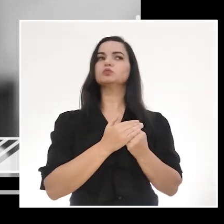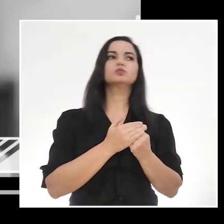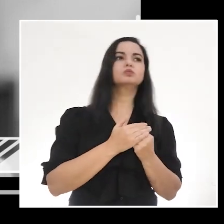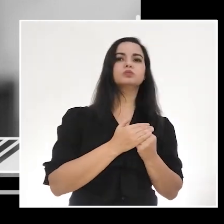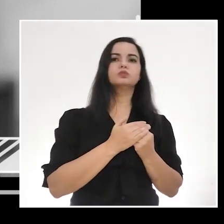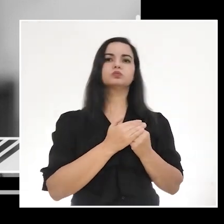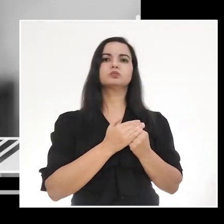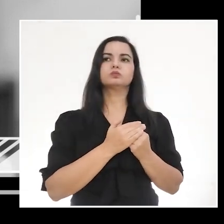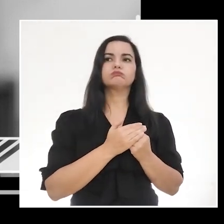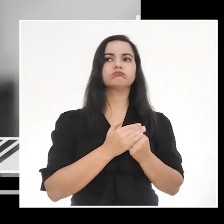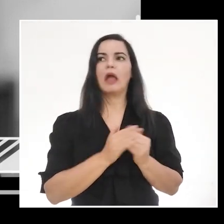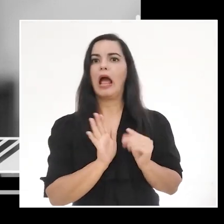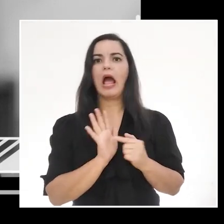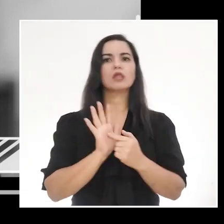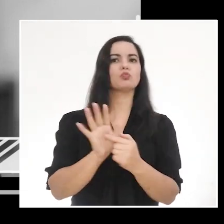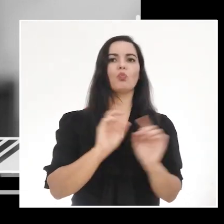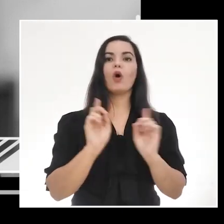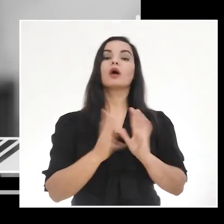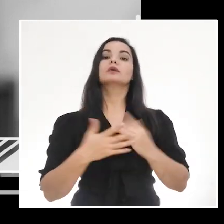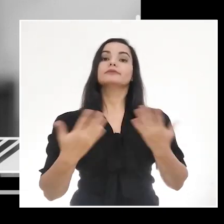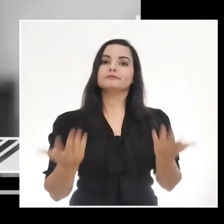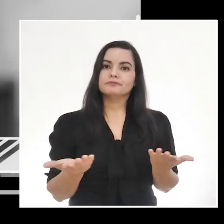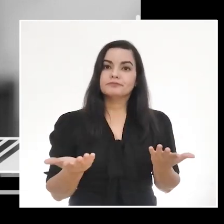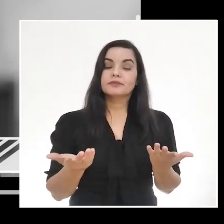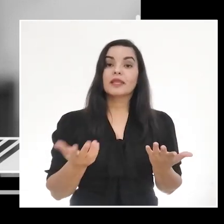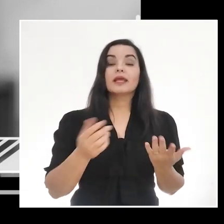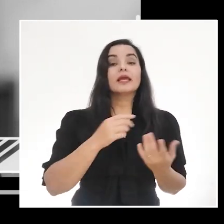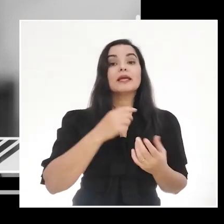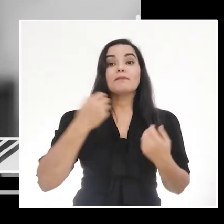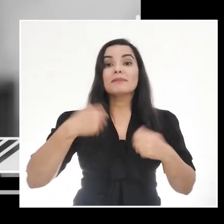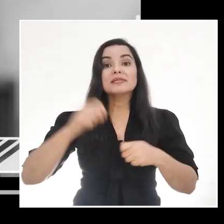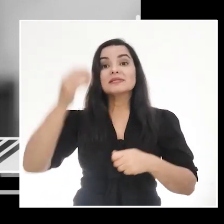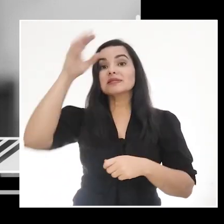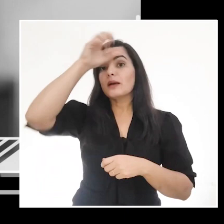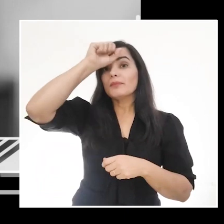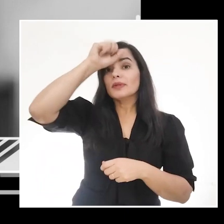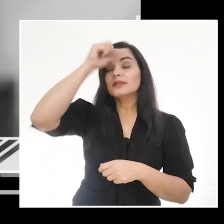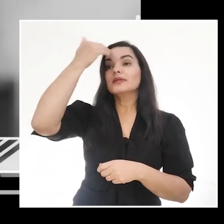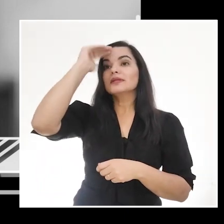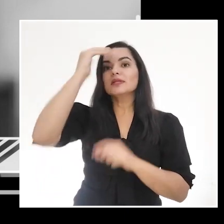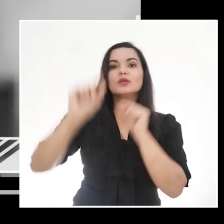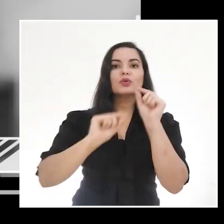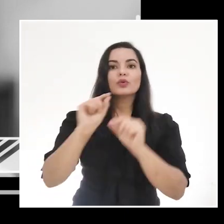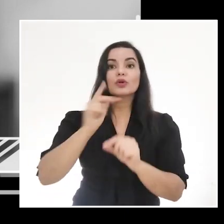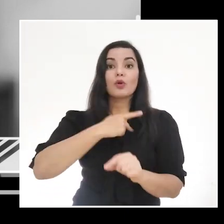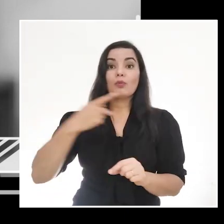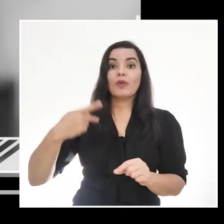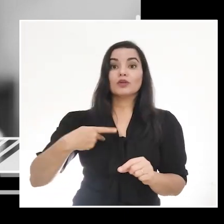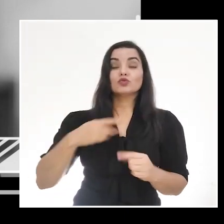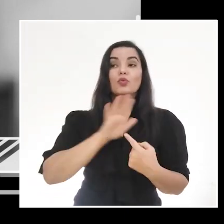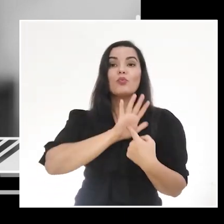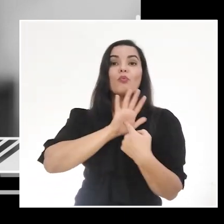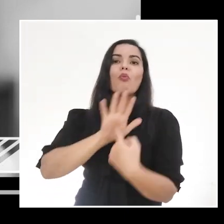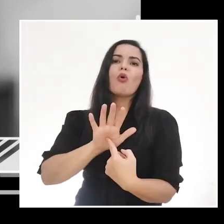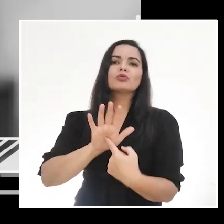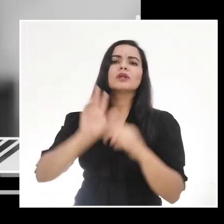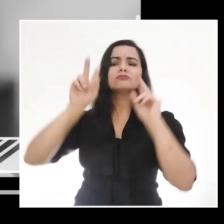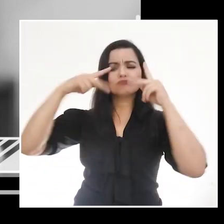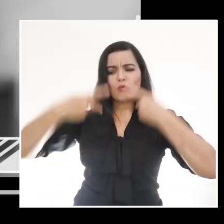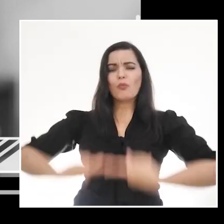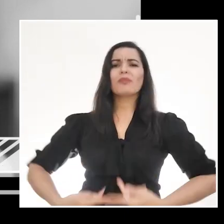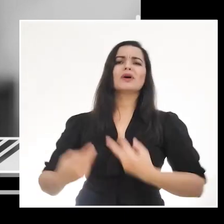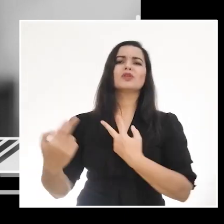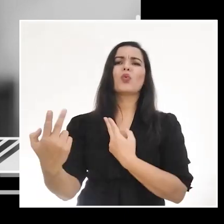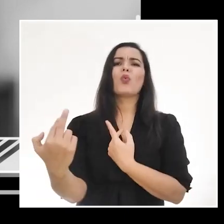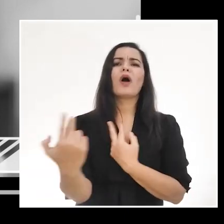pastor em abrir o seu coração para algumas pessoas e saber que quando ele se mostra